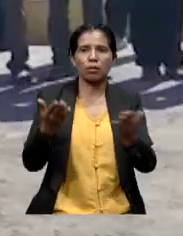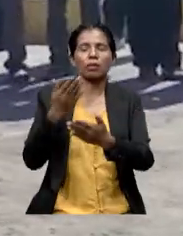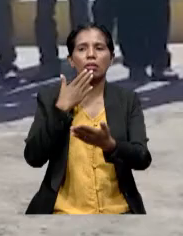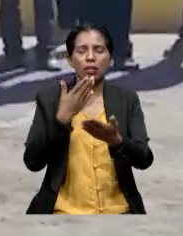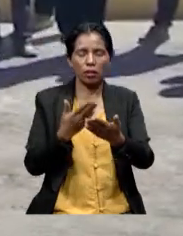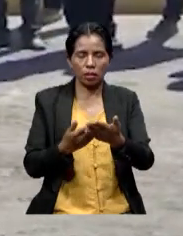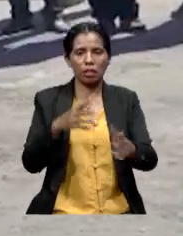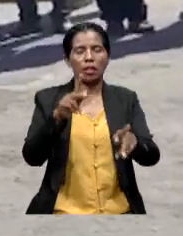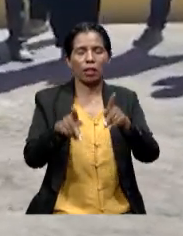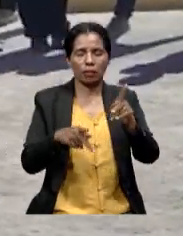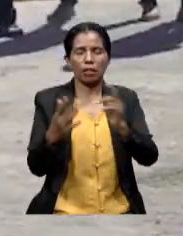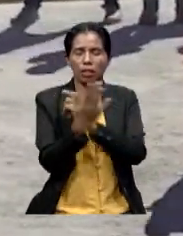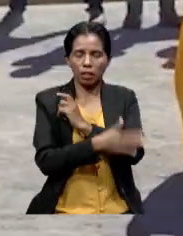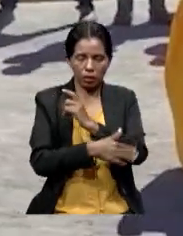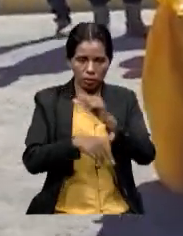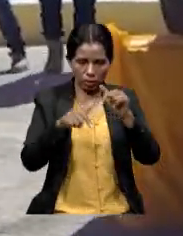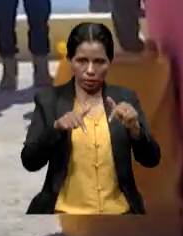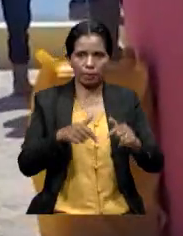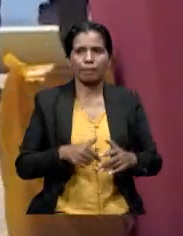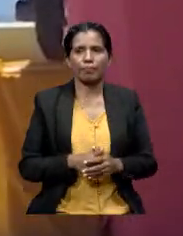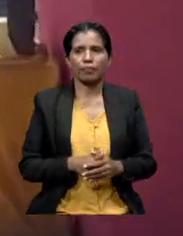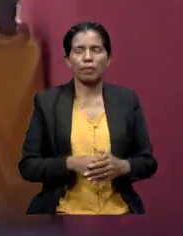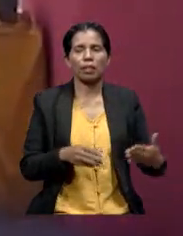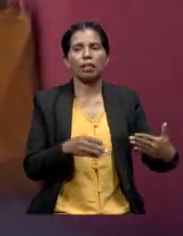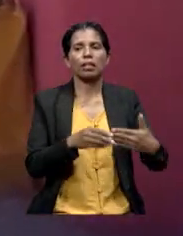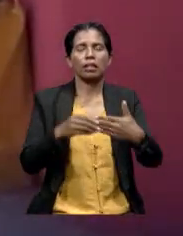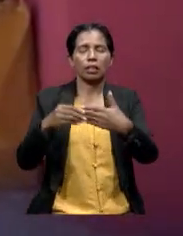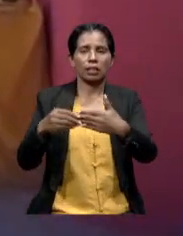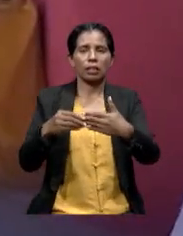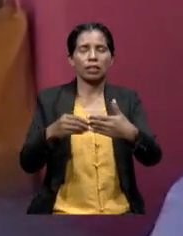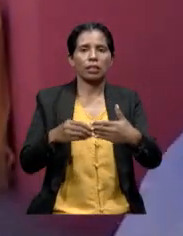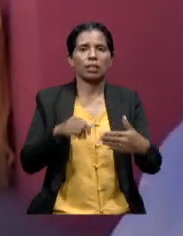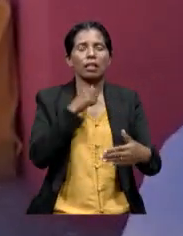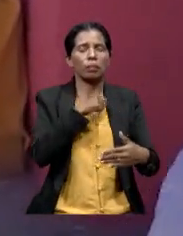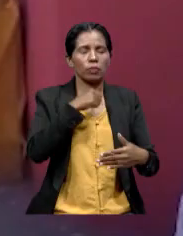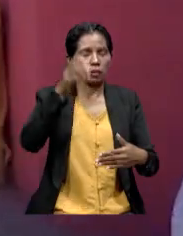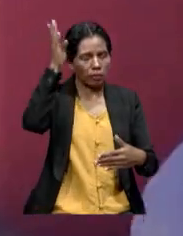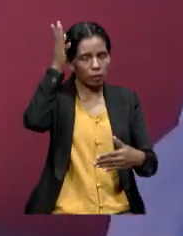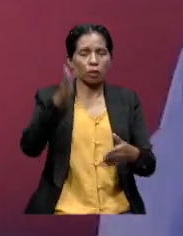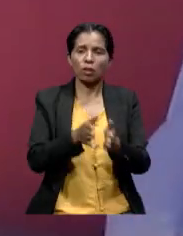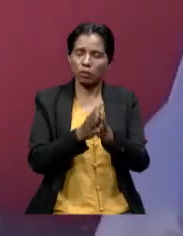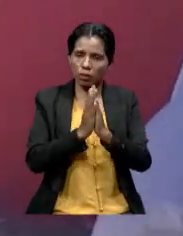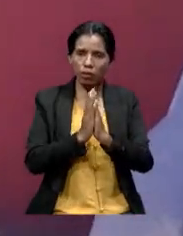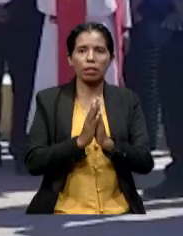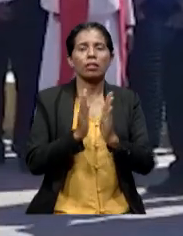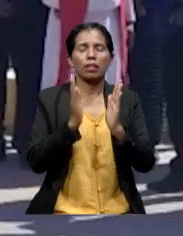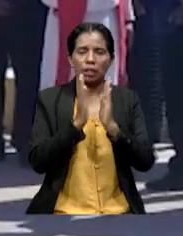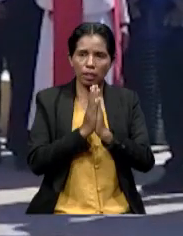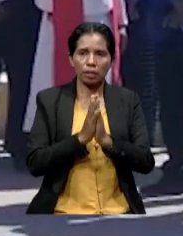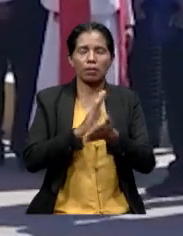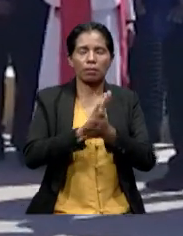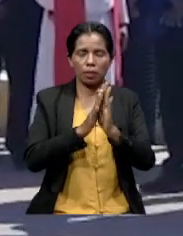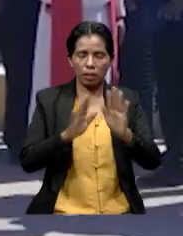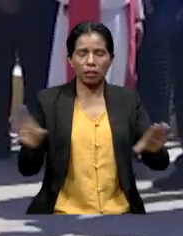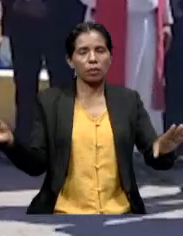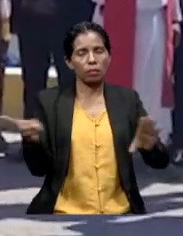e a raída, né. Líder máximo igreja local no Moço Subasarani Sira, a Torreza Bapaz, anexa um documento